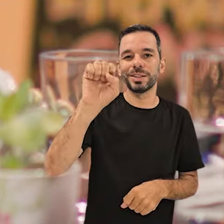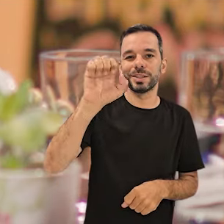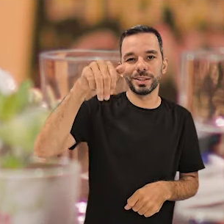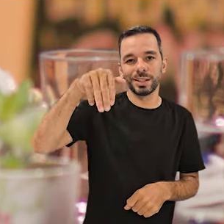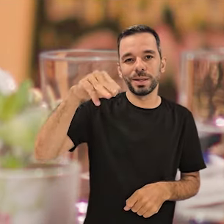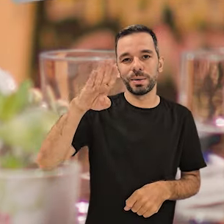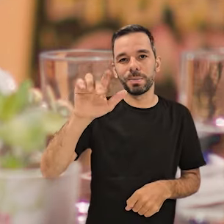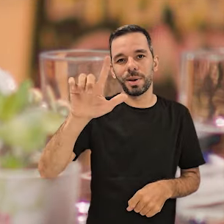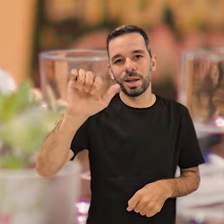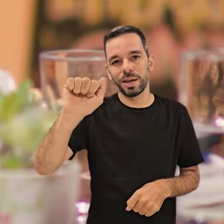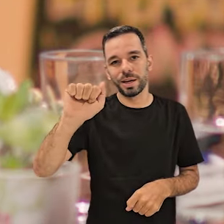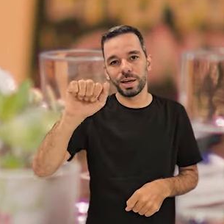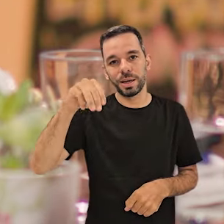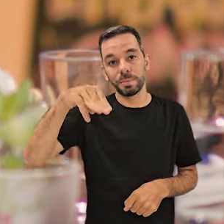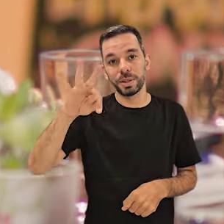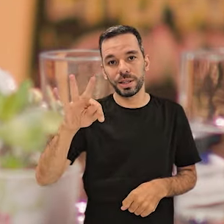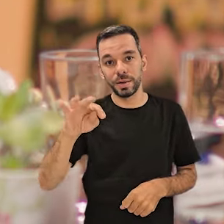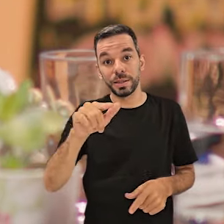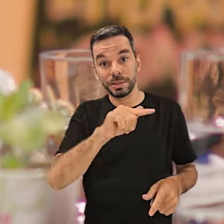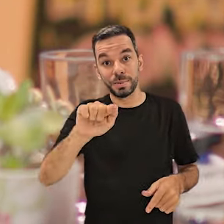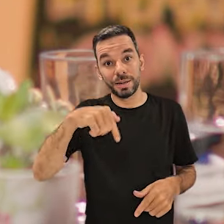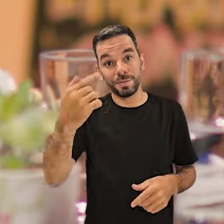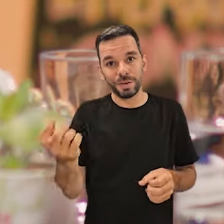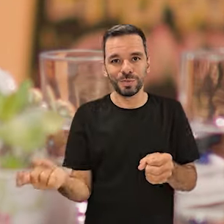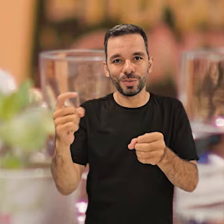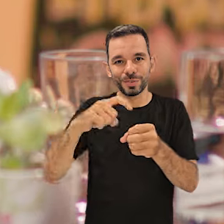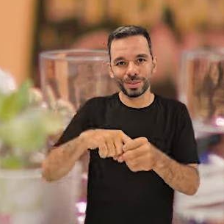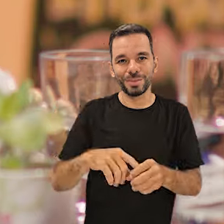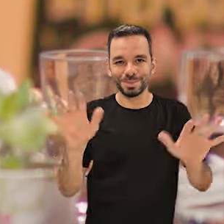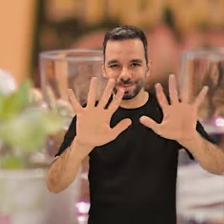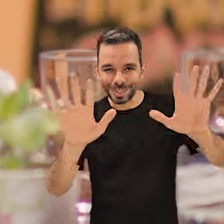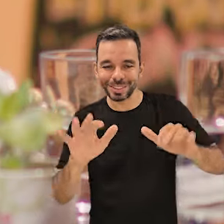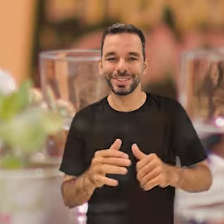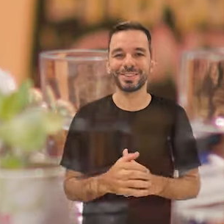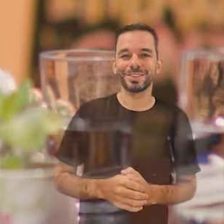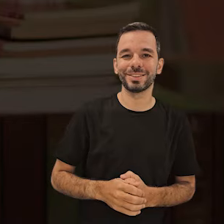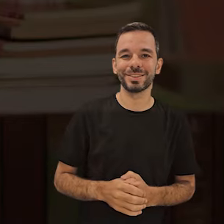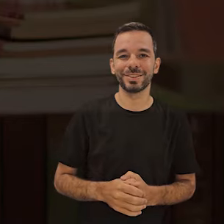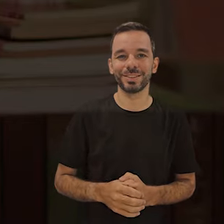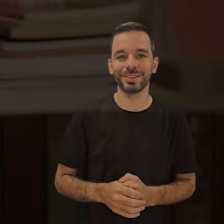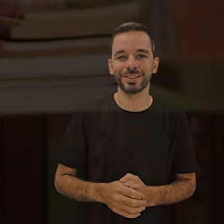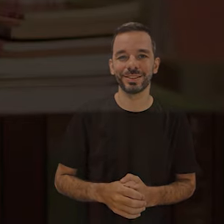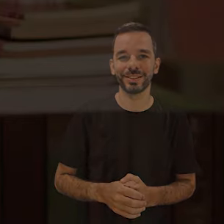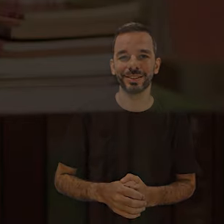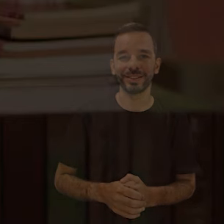Na semana que vem eu volto com mais literatura brasileira produzida aqui em Mato Grosso. Até lá!